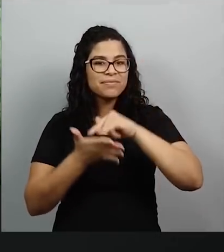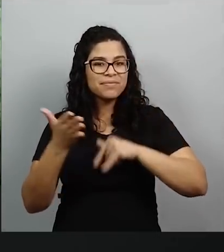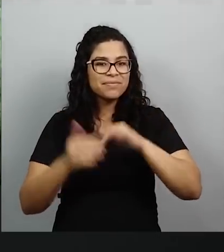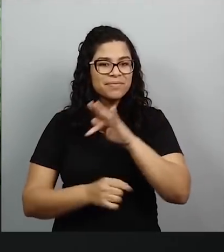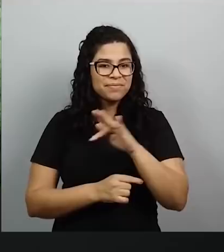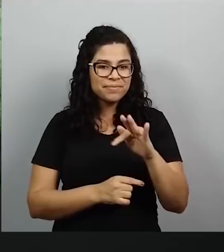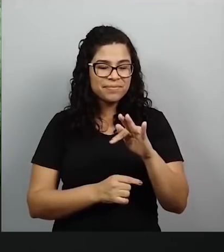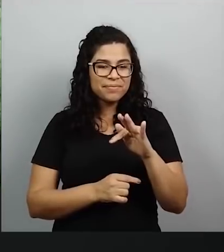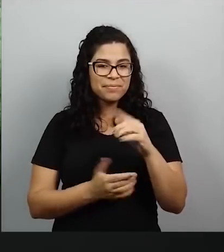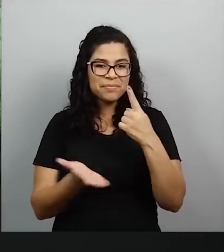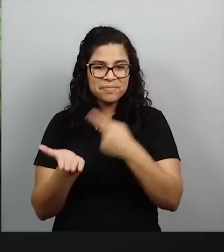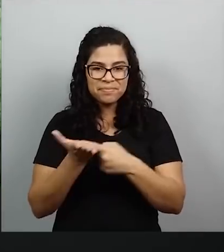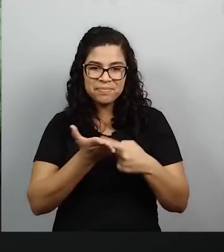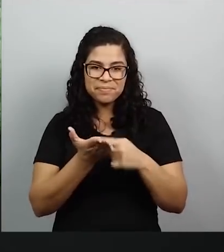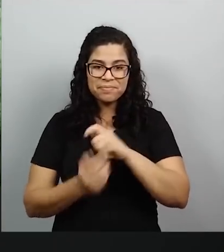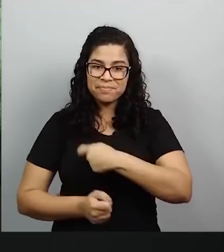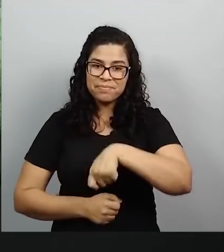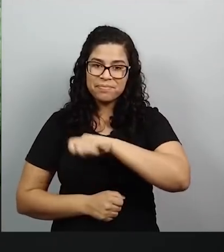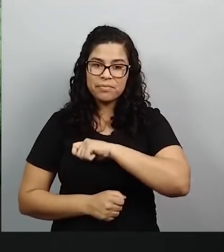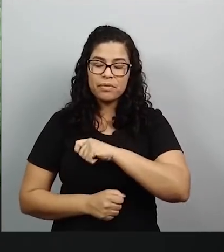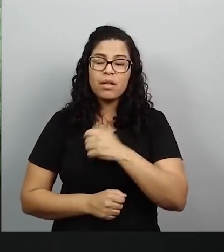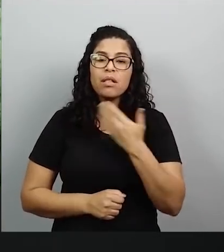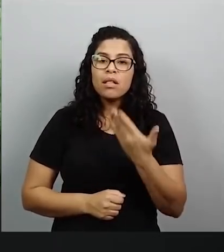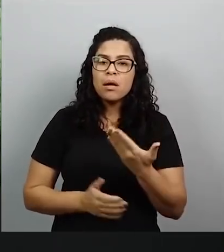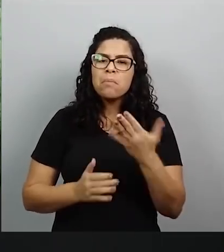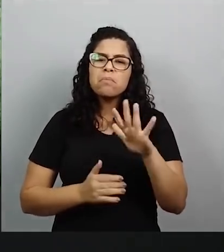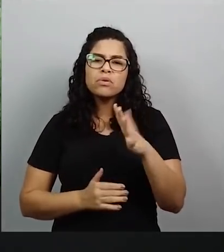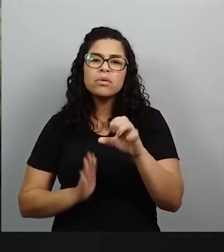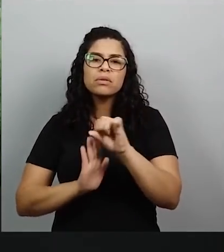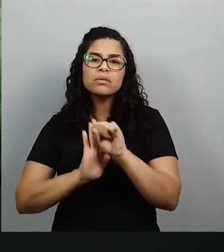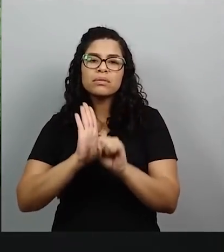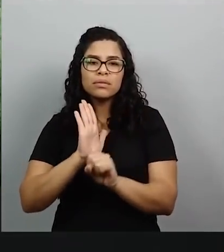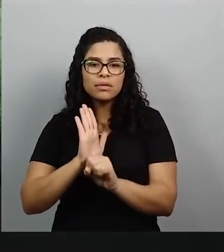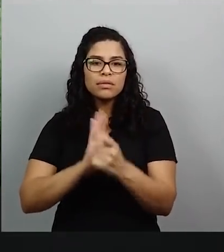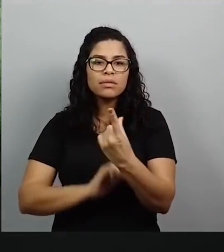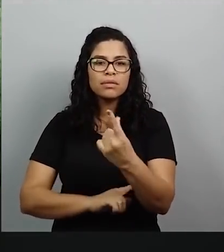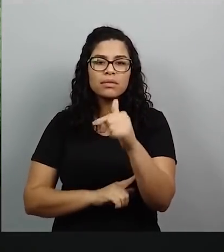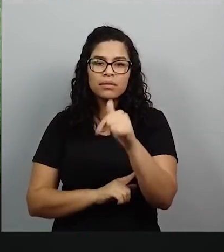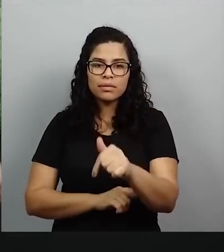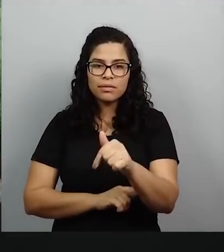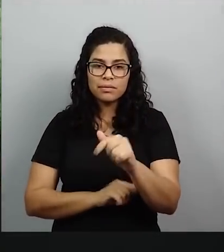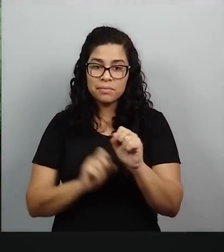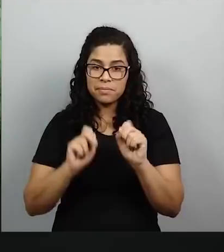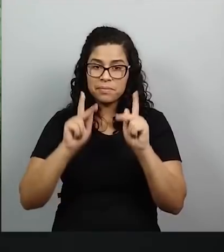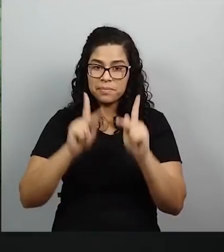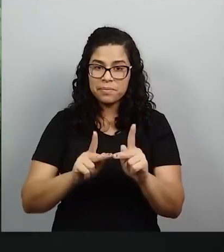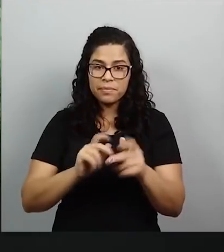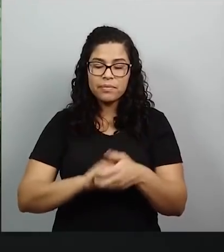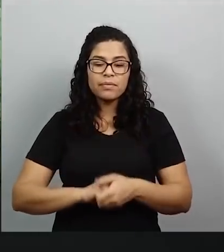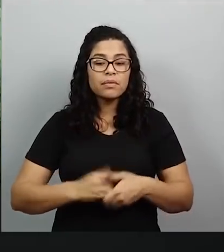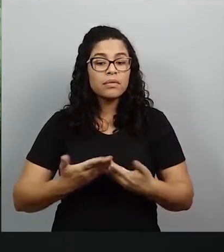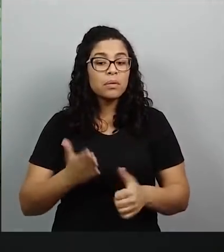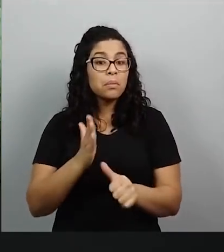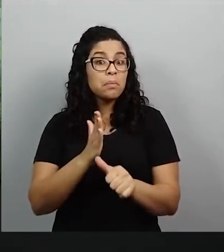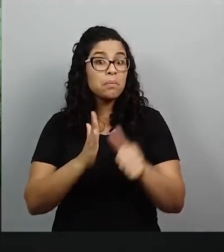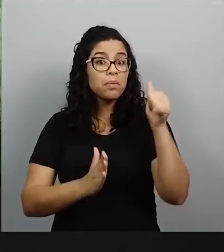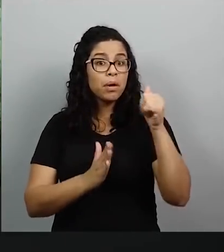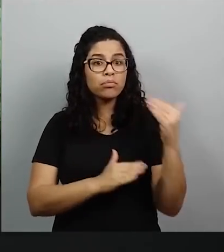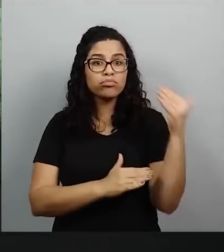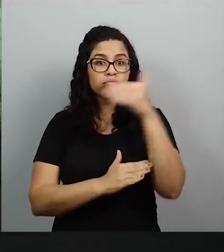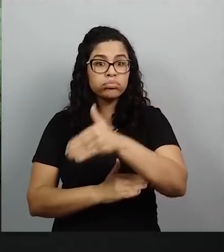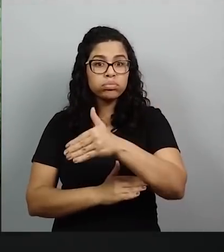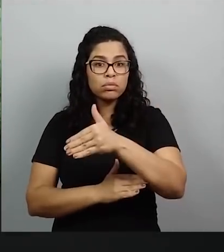com a Espanha, certo? E isso aconteceu no século XVII, 1600 e lá vai pedrada, ok? E, então, essa